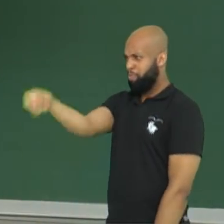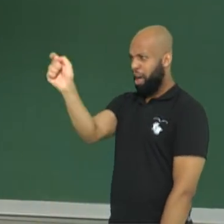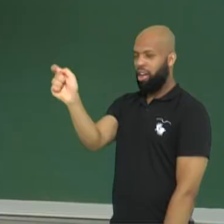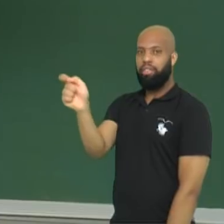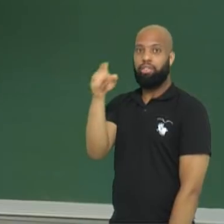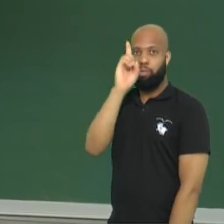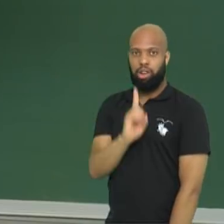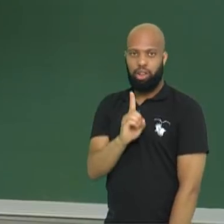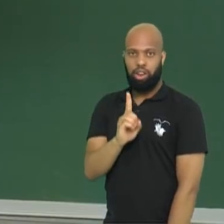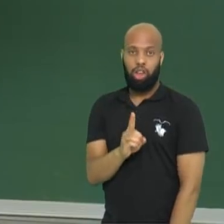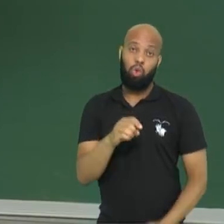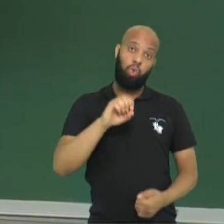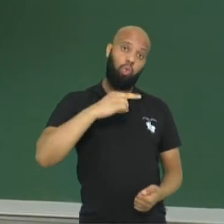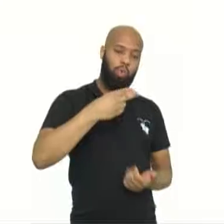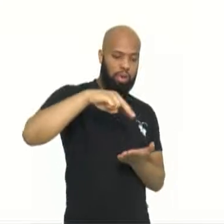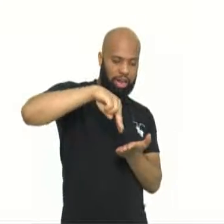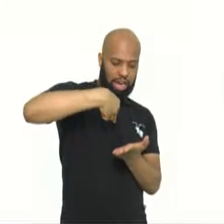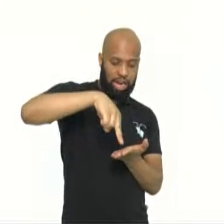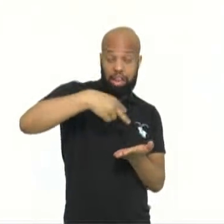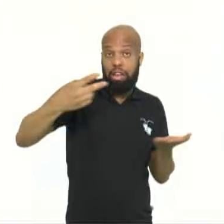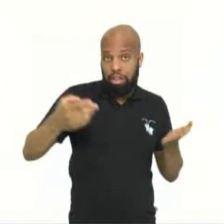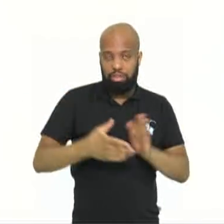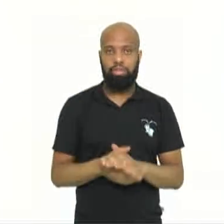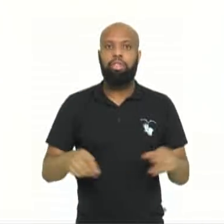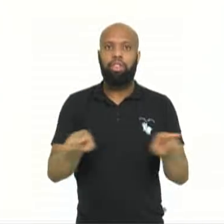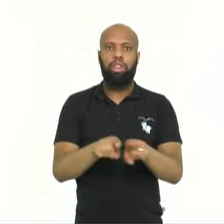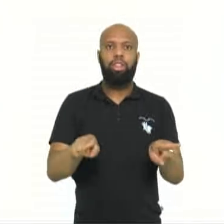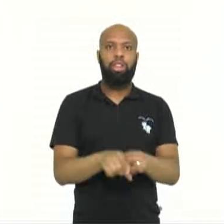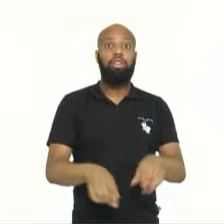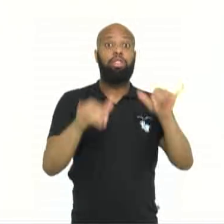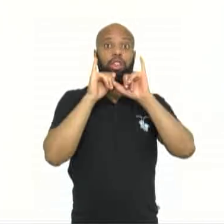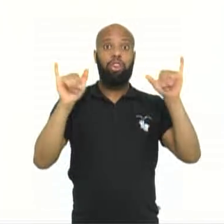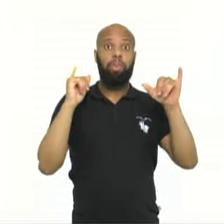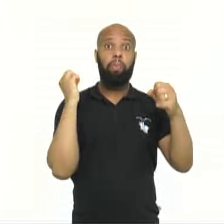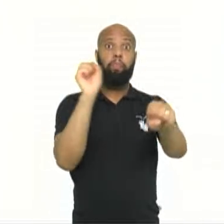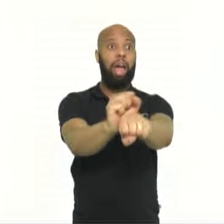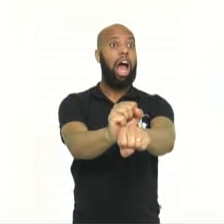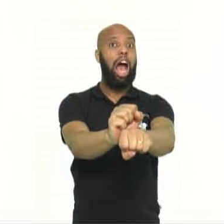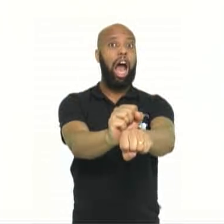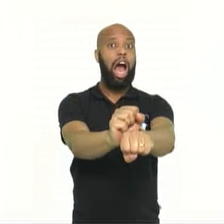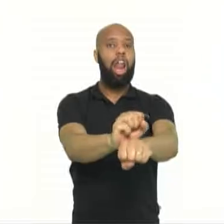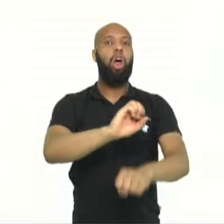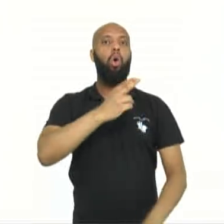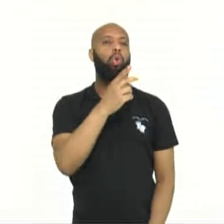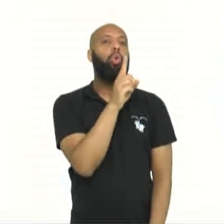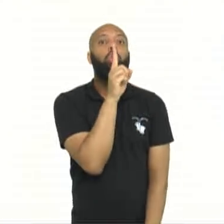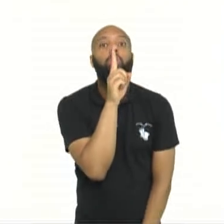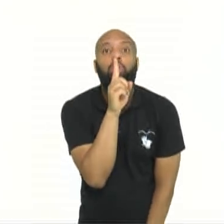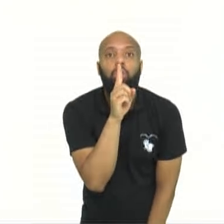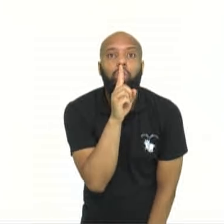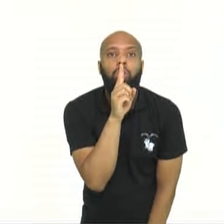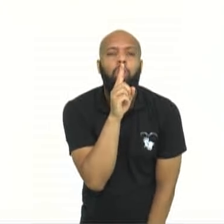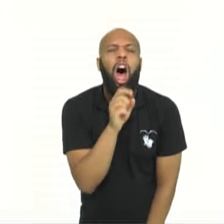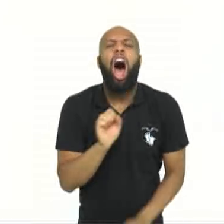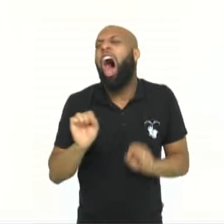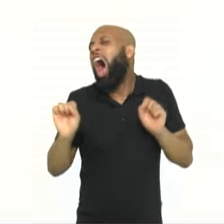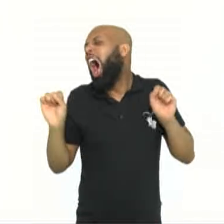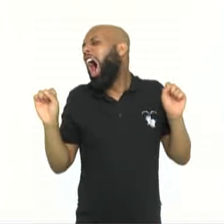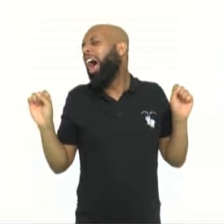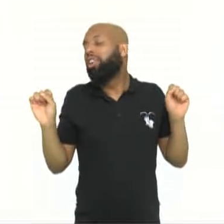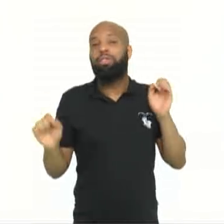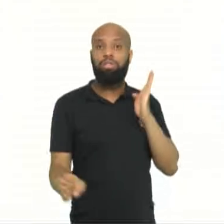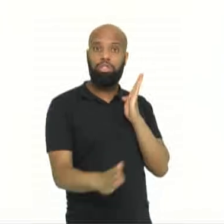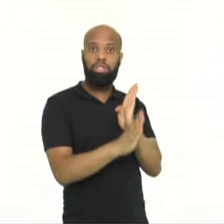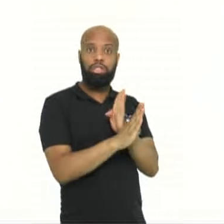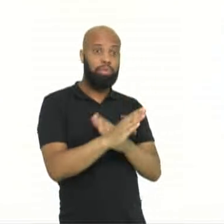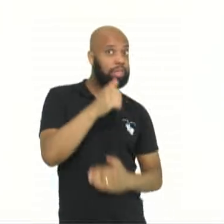amarelo, uma dança, certo? Também um aviso de pare ou de silêncio. O bocejo, a identificação